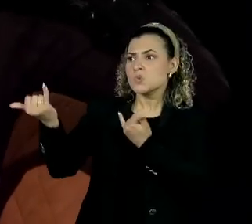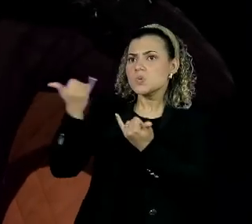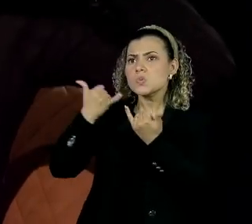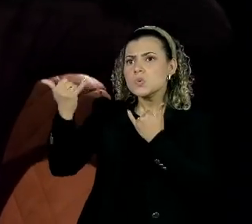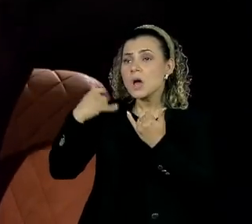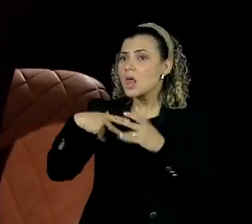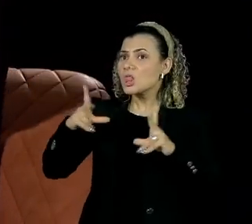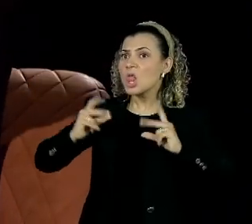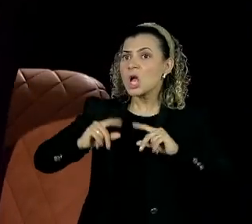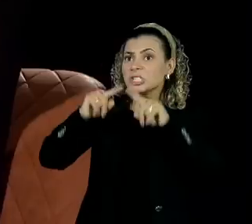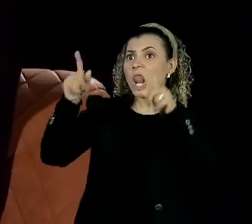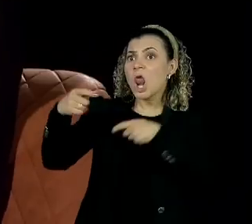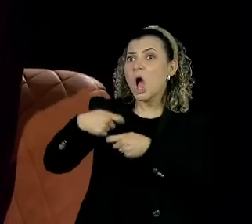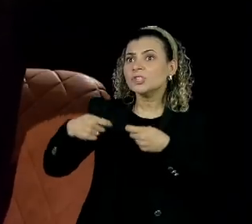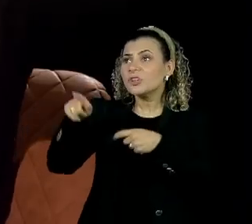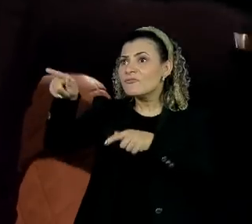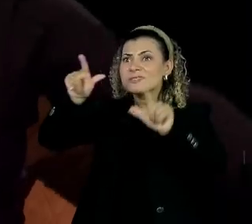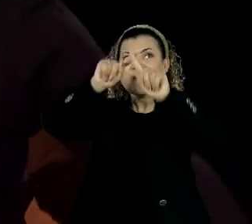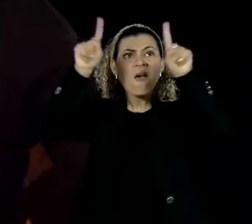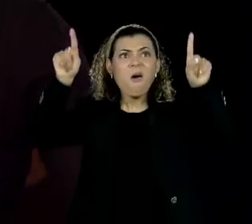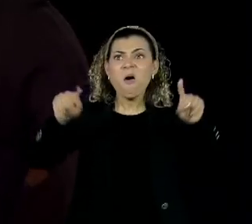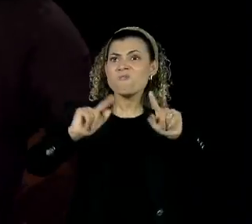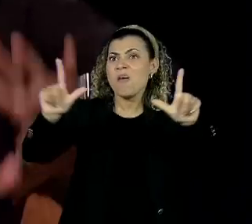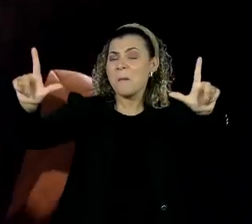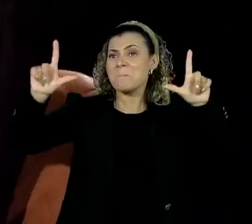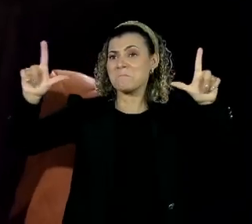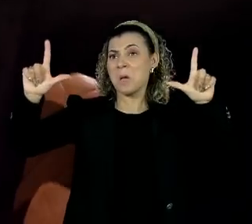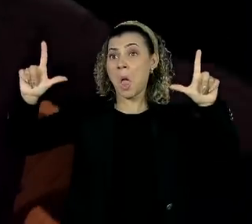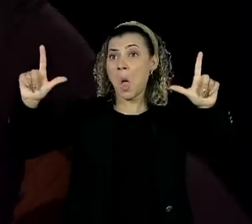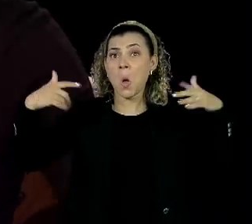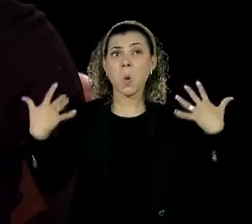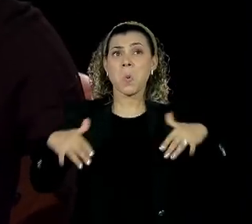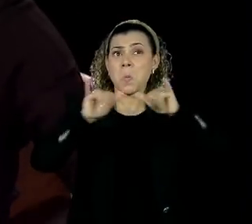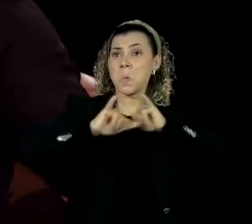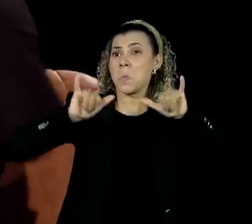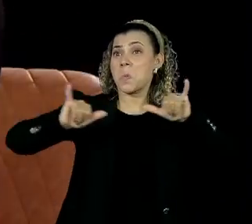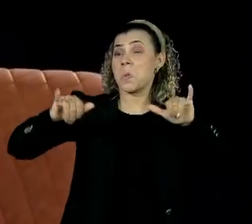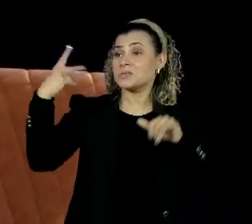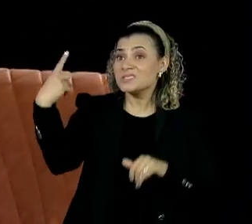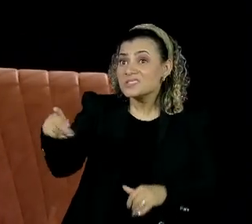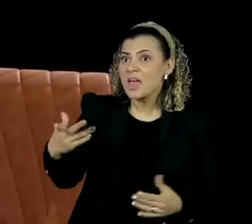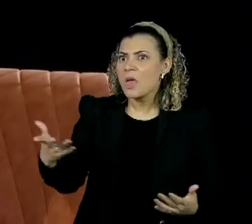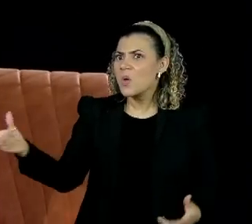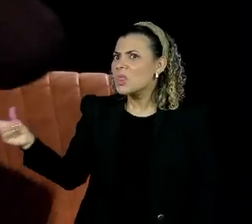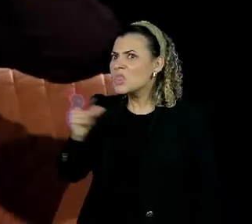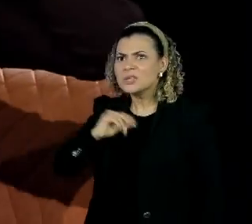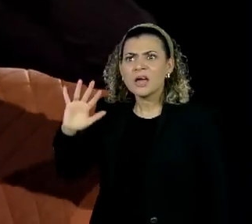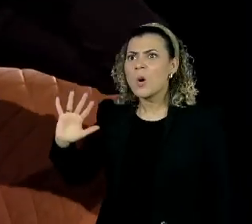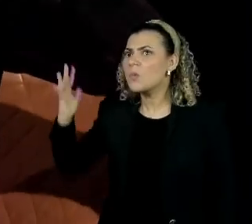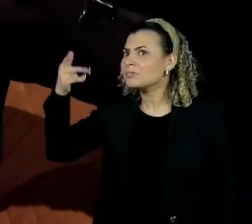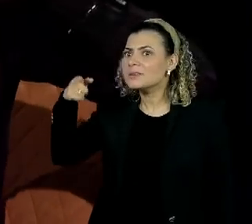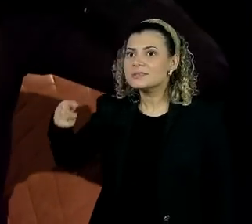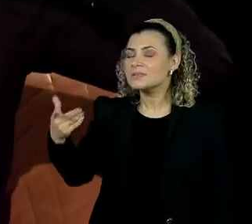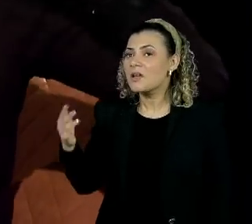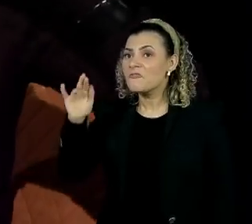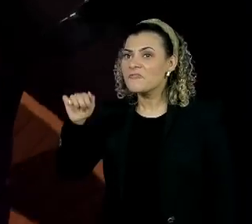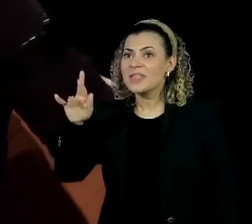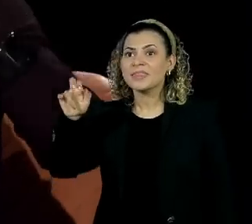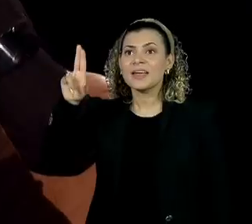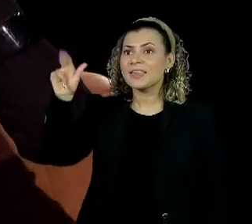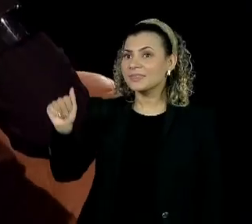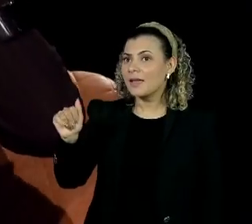loja Virgin, tem você aqui, um cartaz gigante seu aqui. Meu Deus, o que está acontecendo? Fernanda Abreu